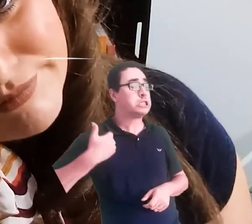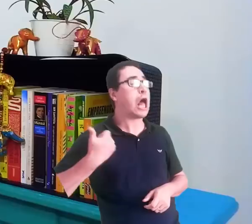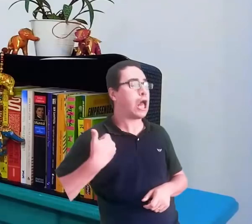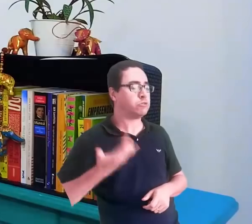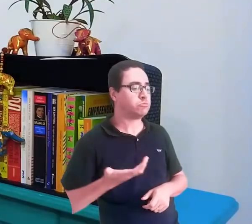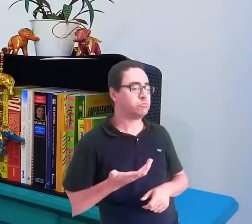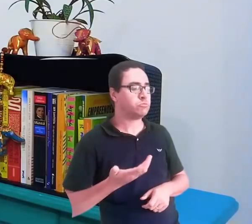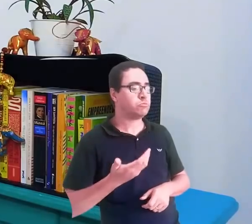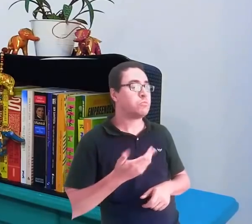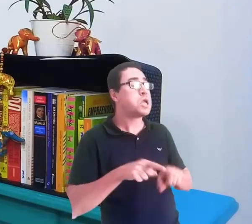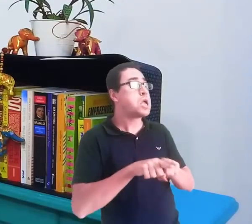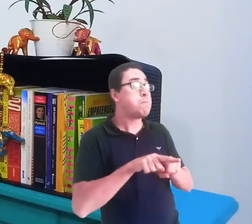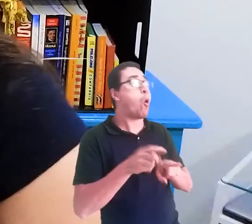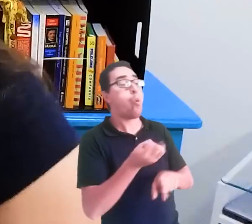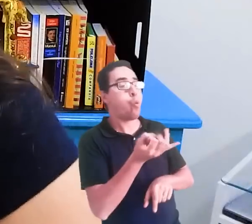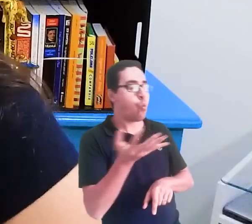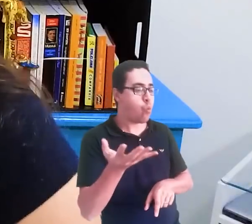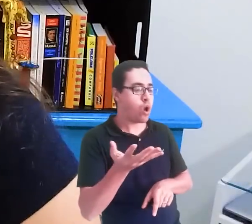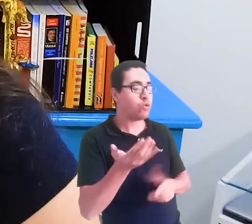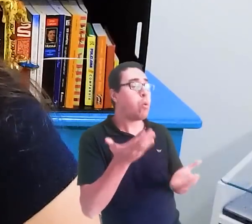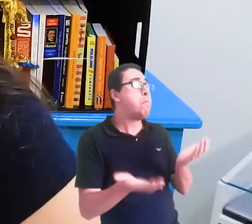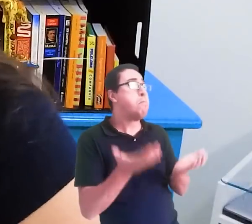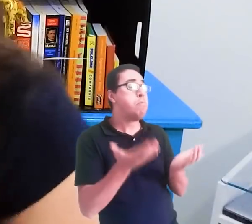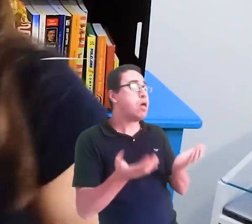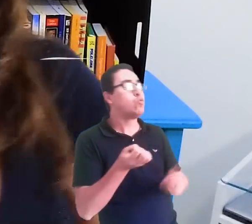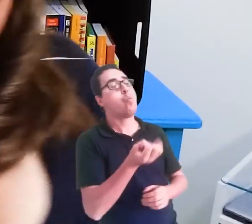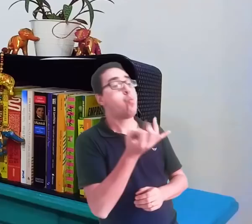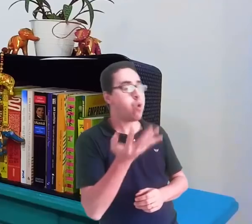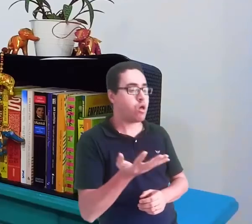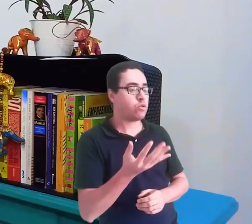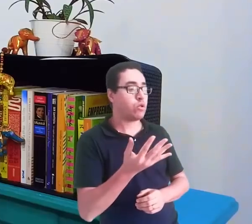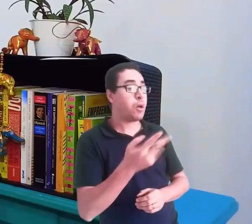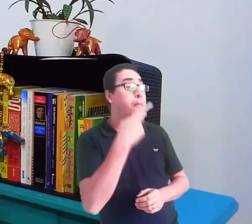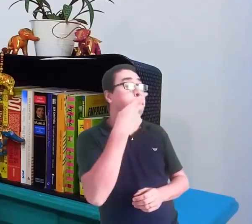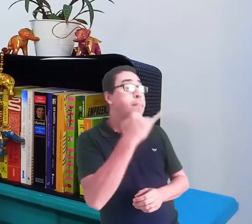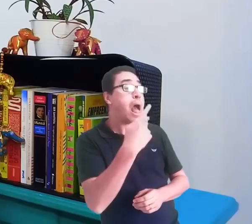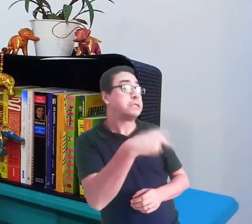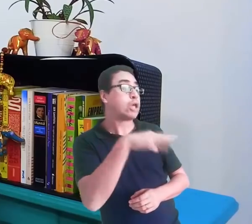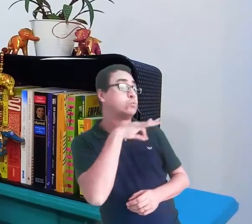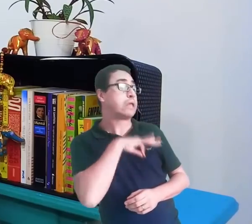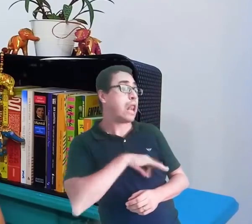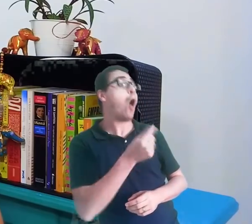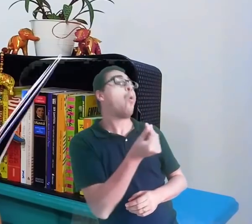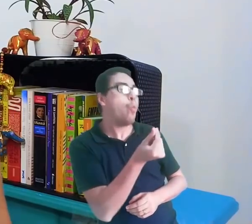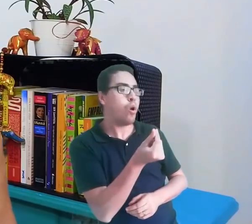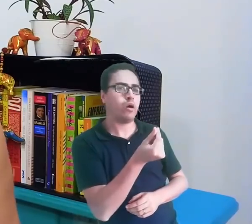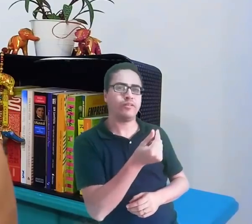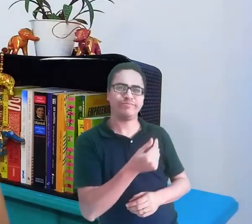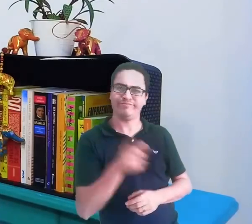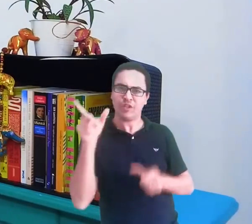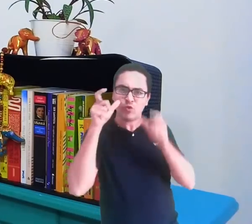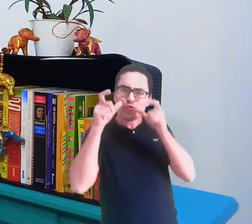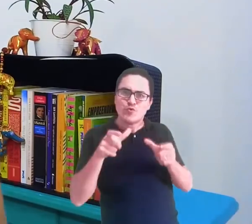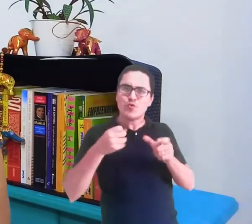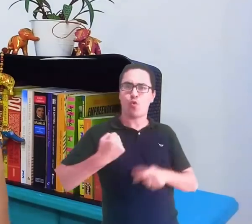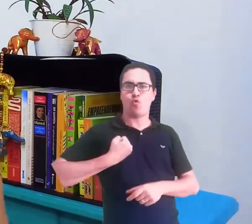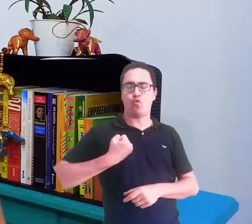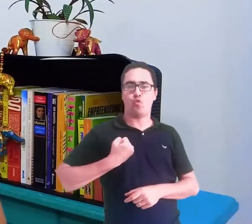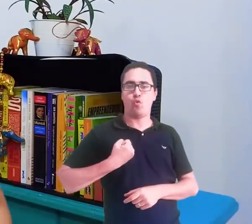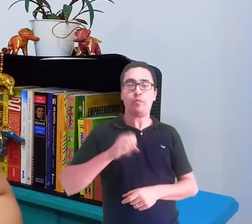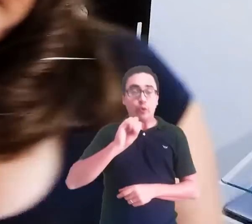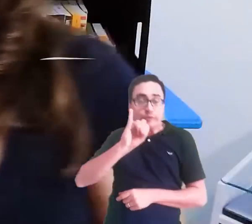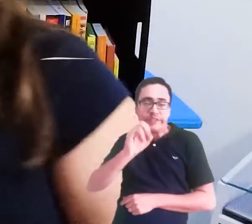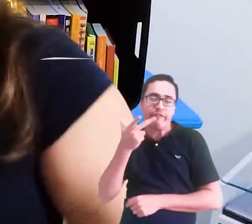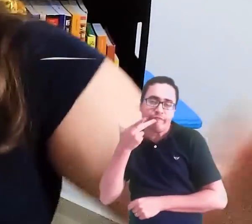tem, quanto que ele pesa, quanto ganha o seu pai. Só depois disso acham que o conhecem. Se você